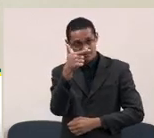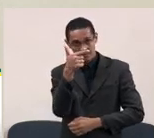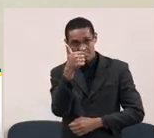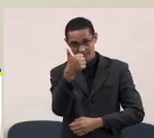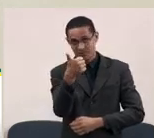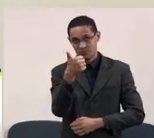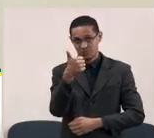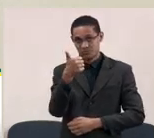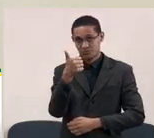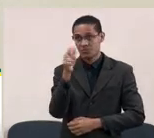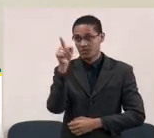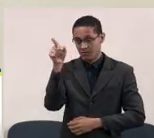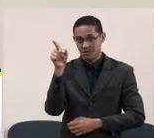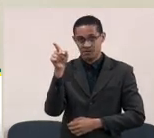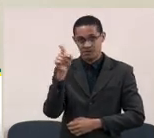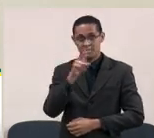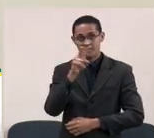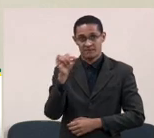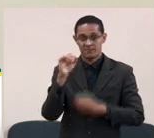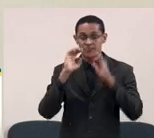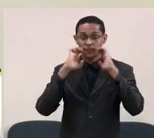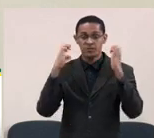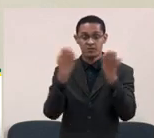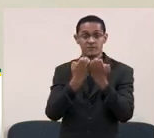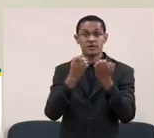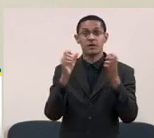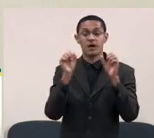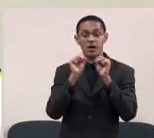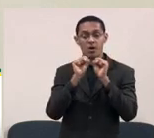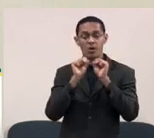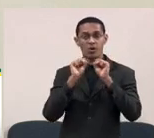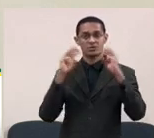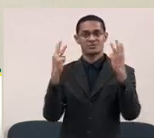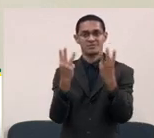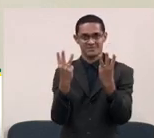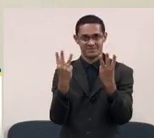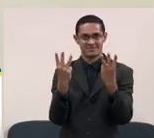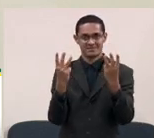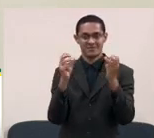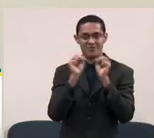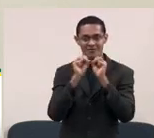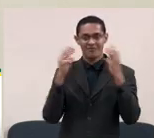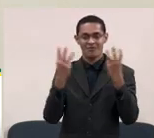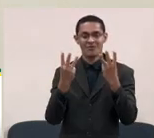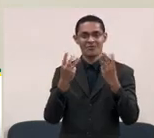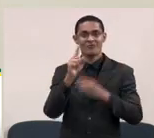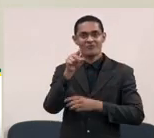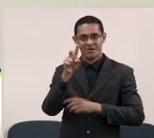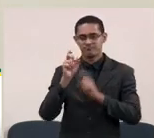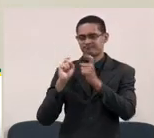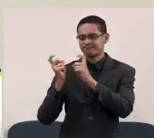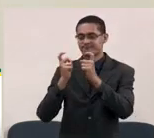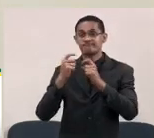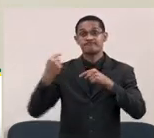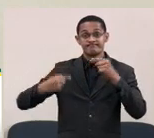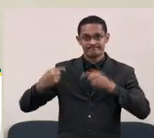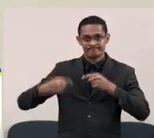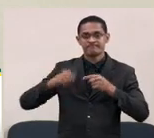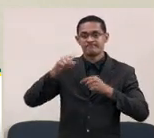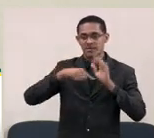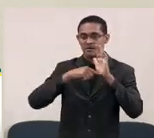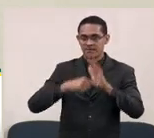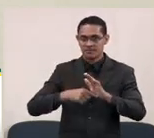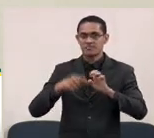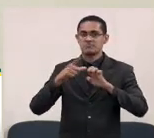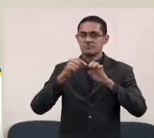naquela sede, que é um workshop que vai tratar sobre políticas públicas para desenvolvimento do Estado do